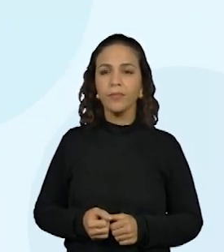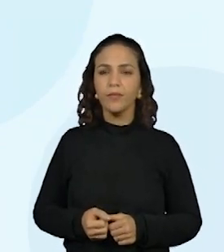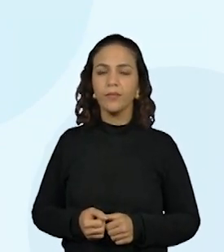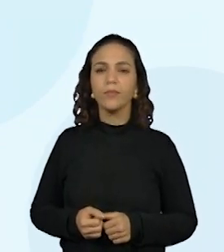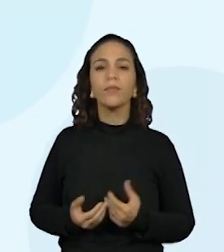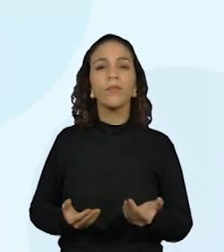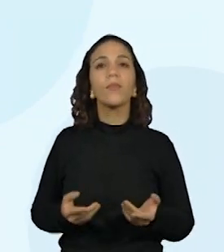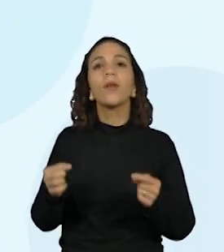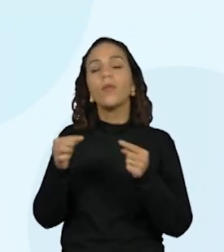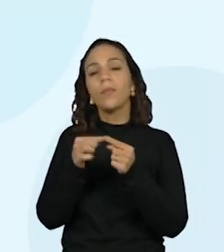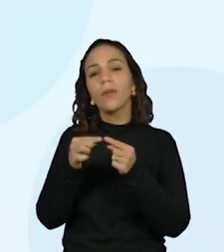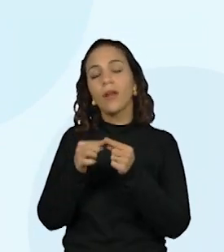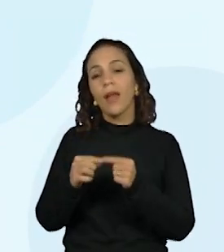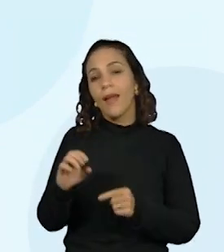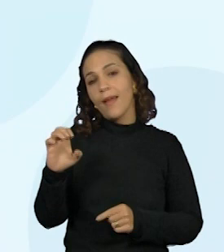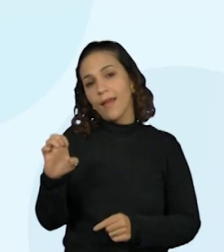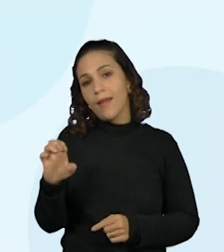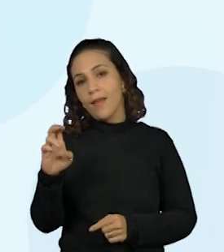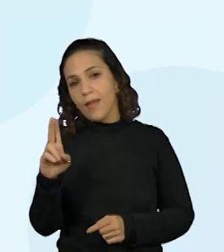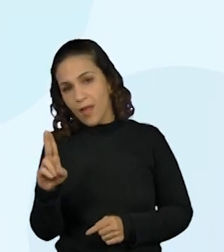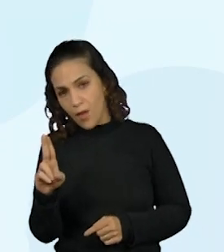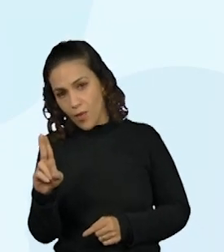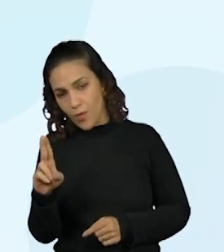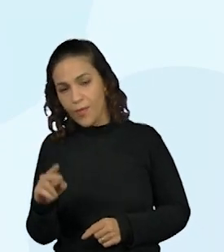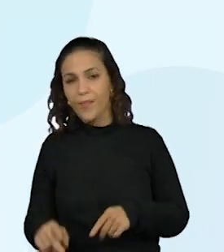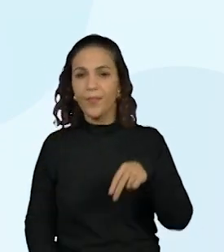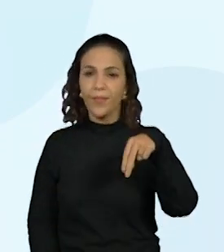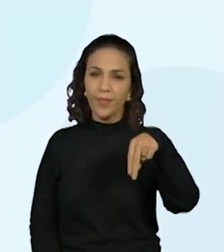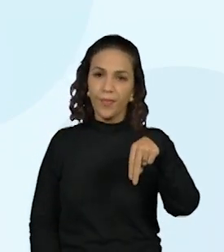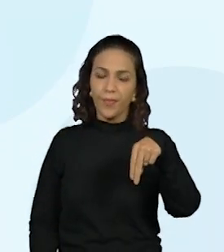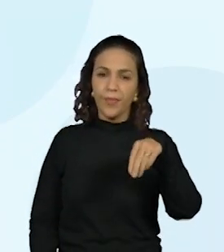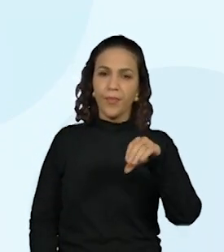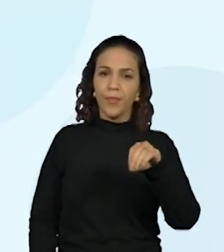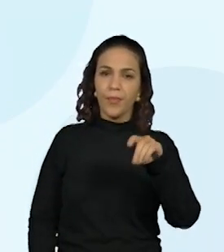ou nós. Primeira